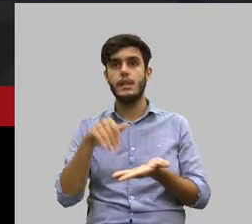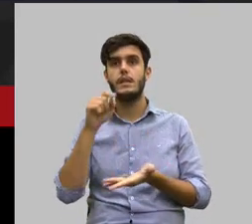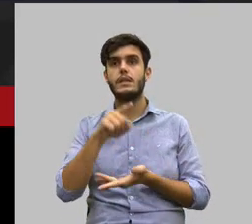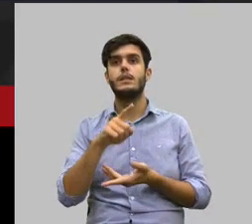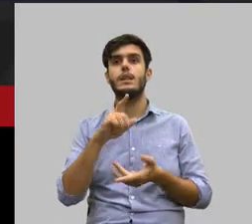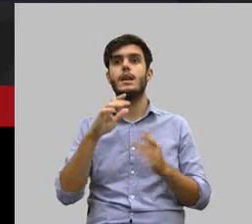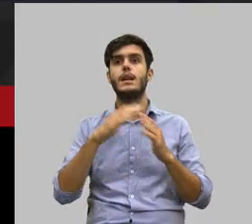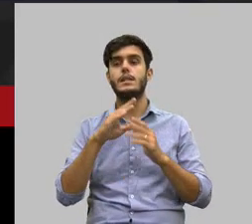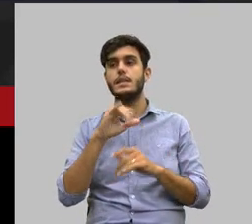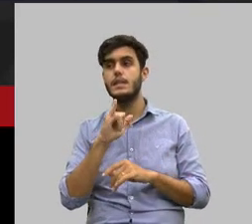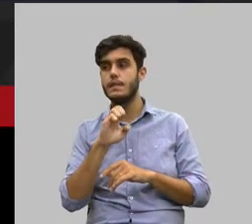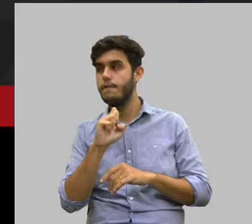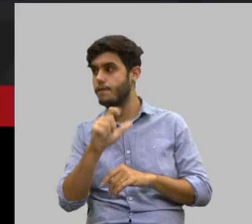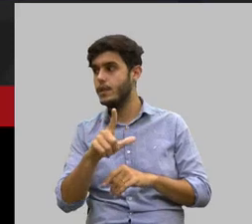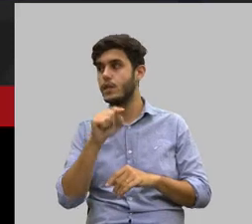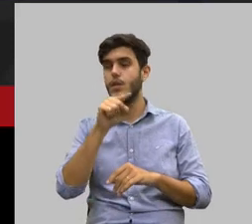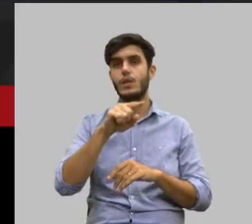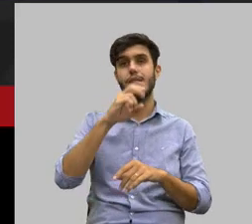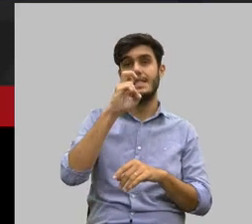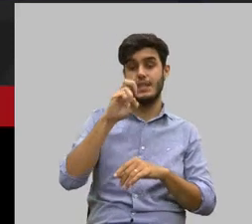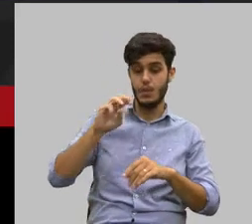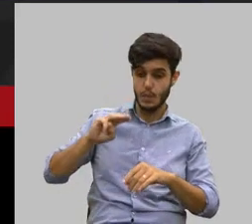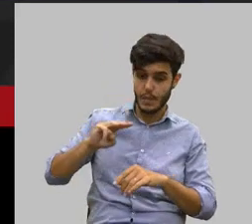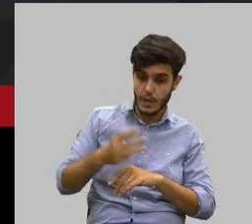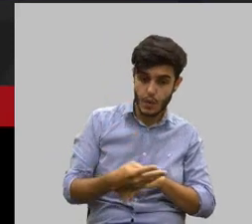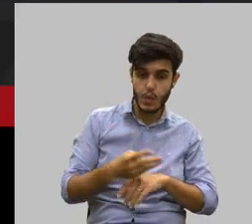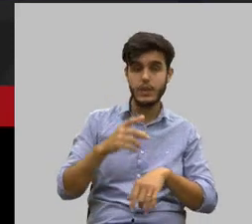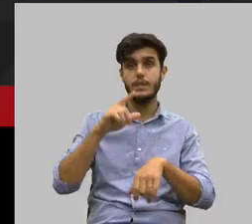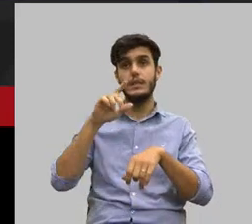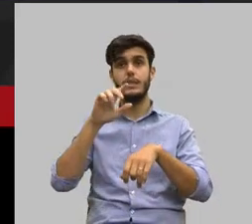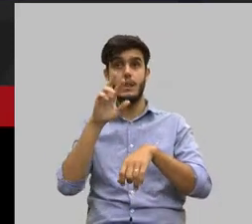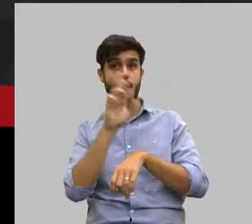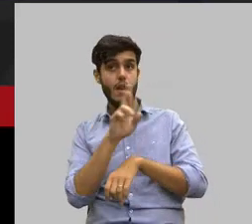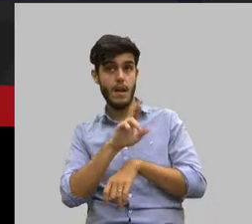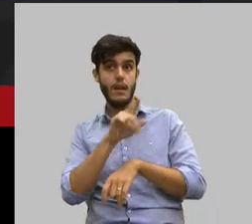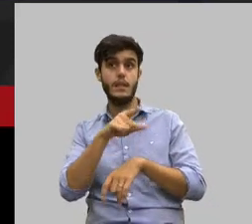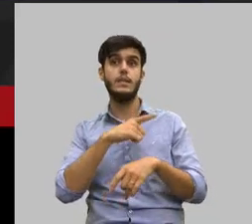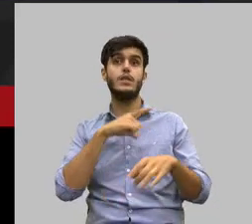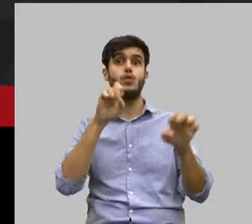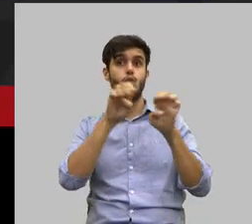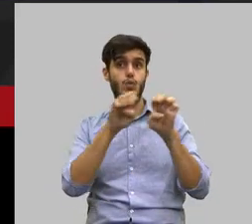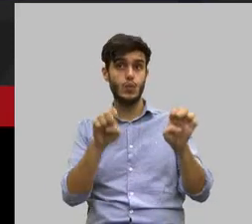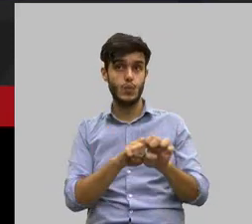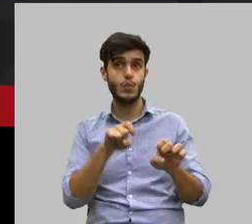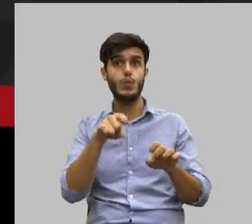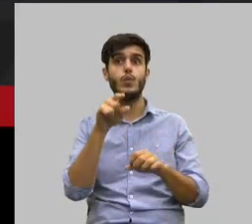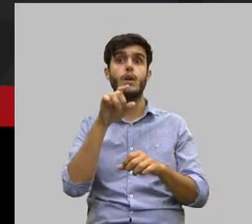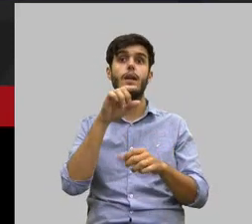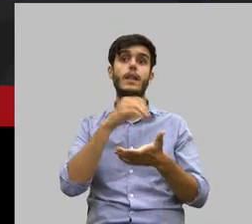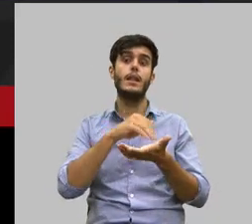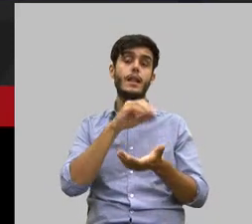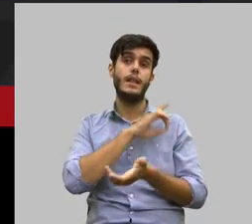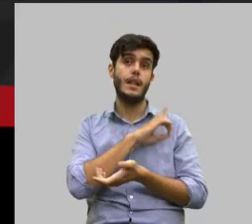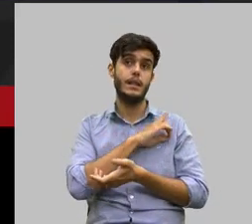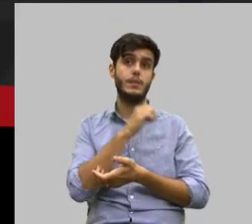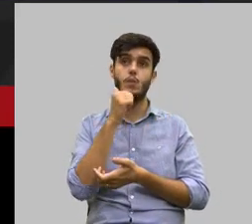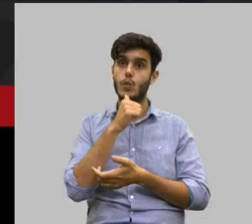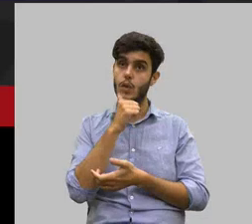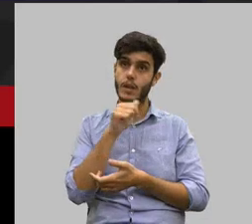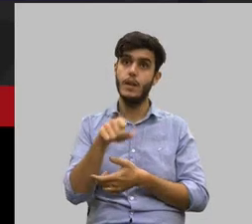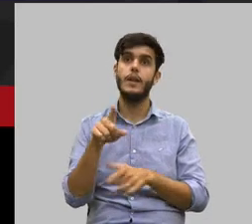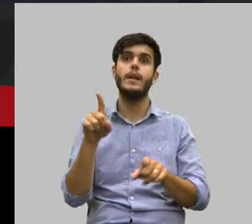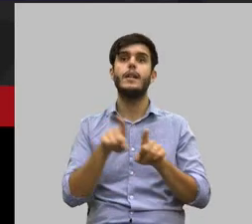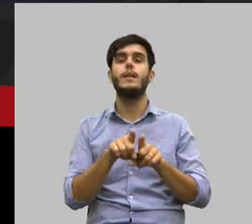civil e de mais de R milhões deais buscando a estruturação das delegacias de mulheres do que diz respeito à aquisição de